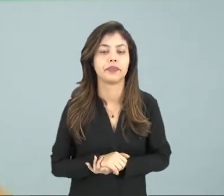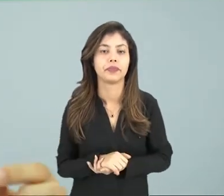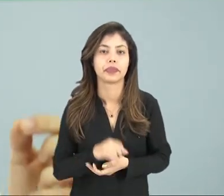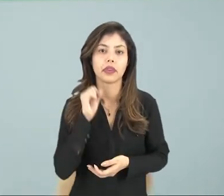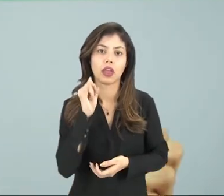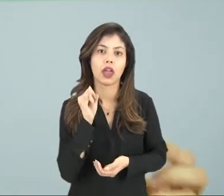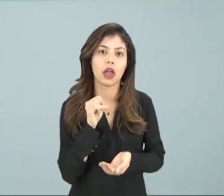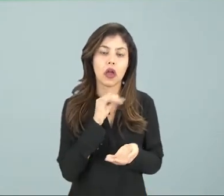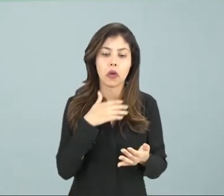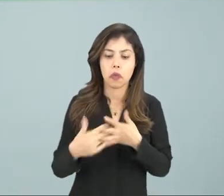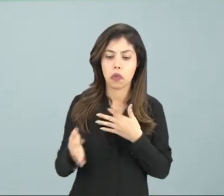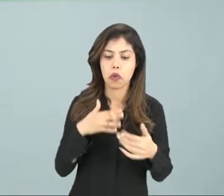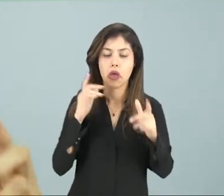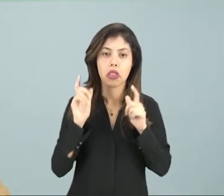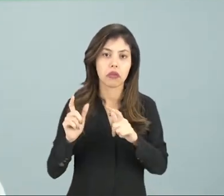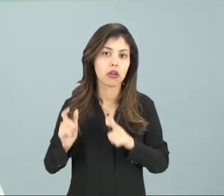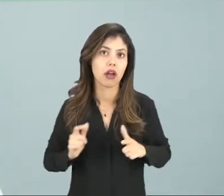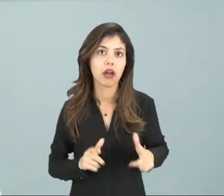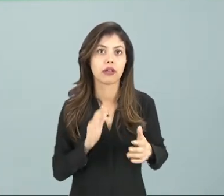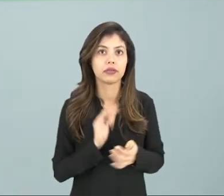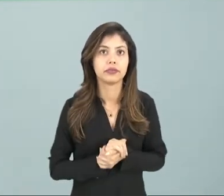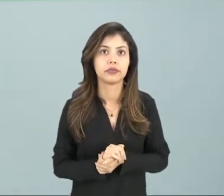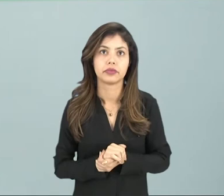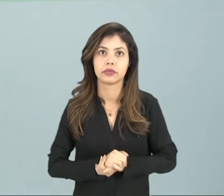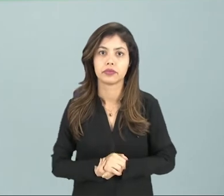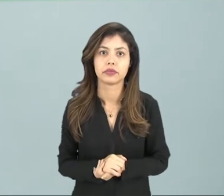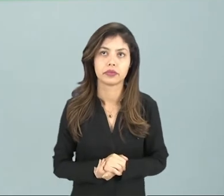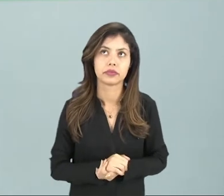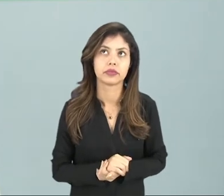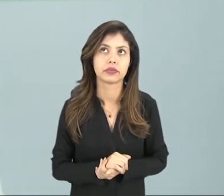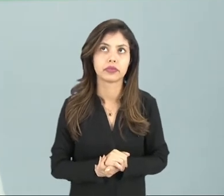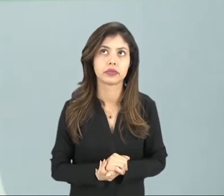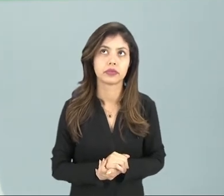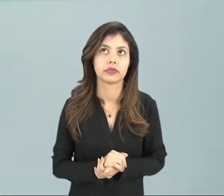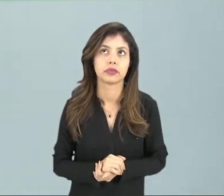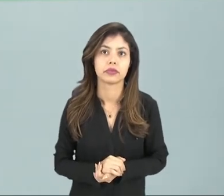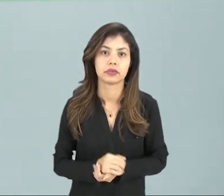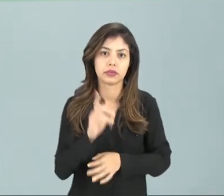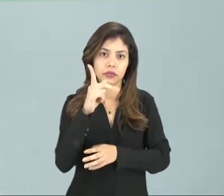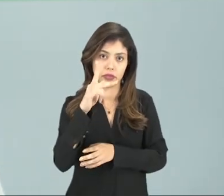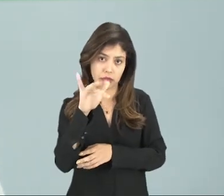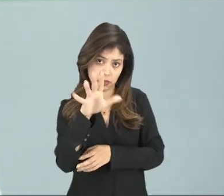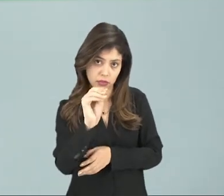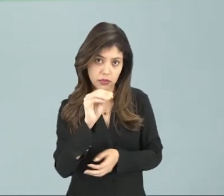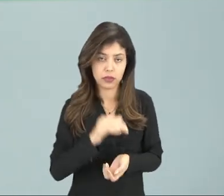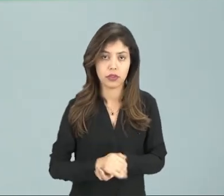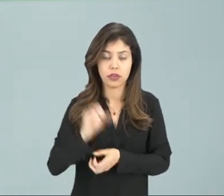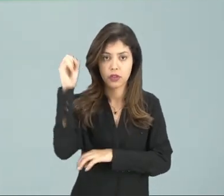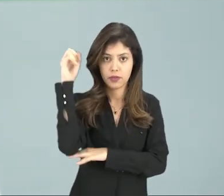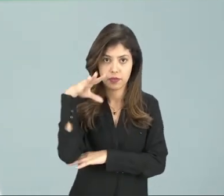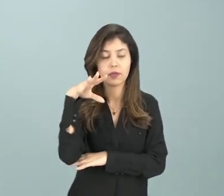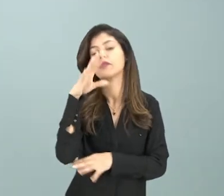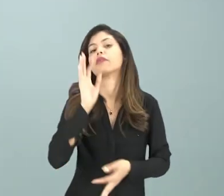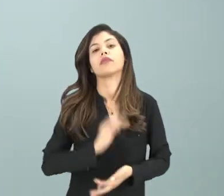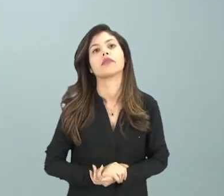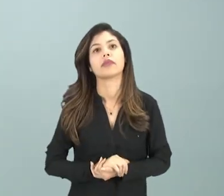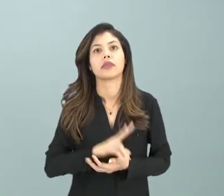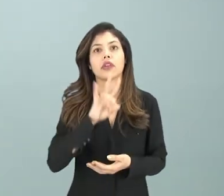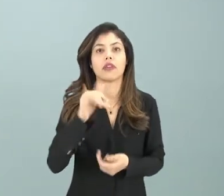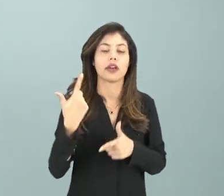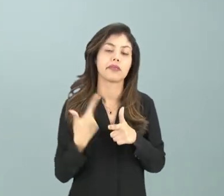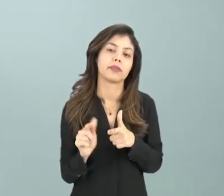se ele for descartado em qualquer lugar os componentes daquela pilha daquela lâmpada